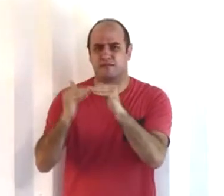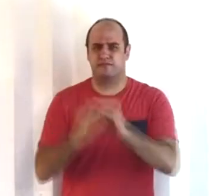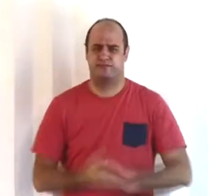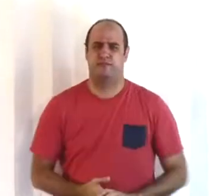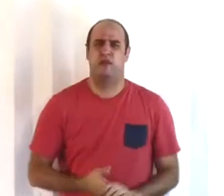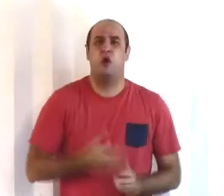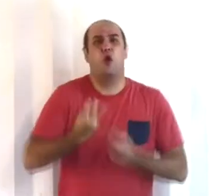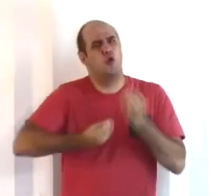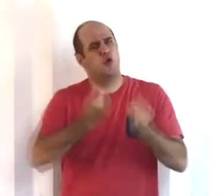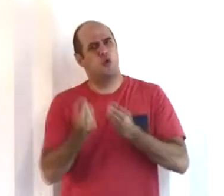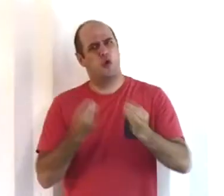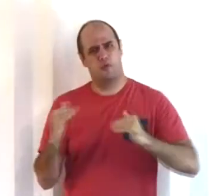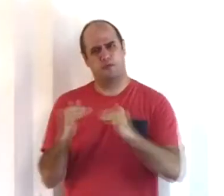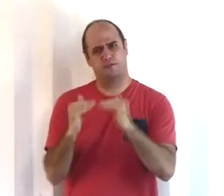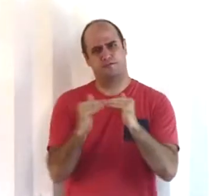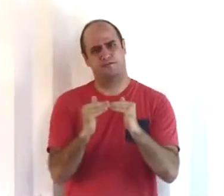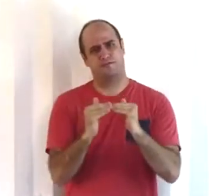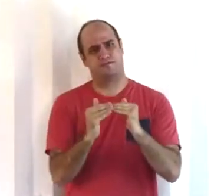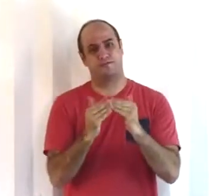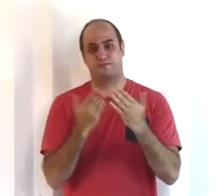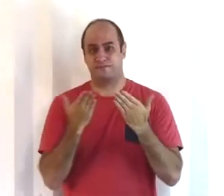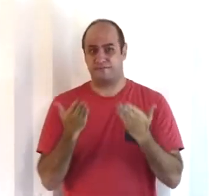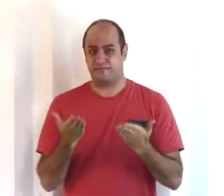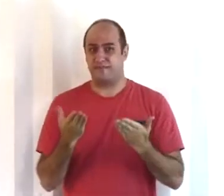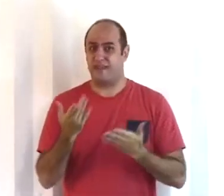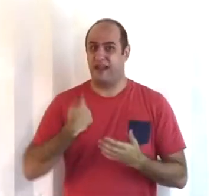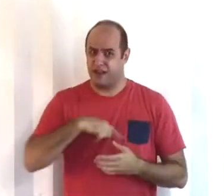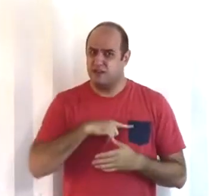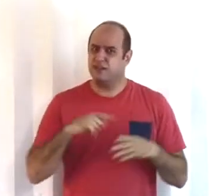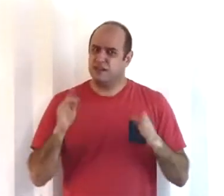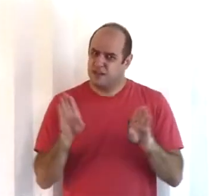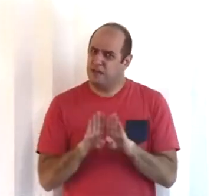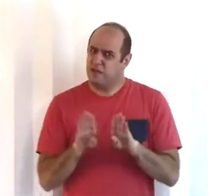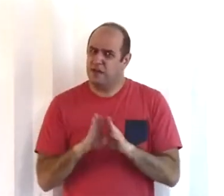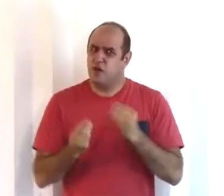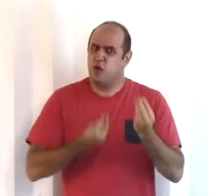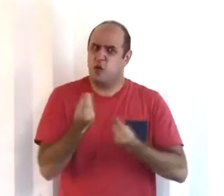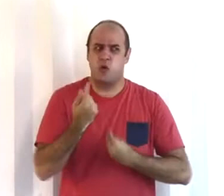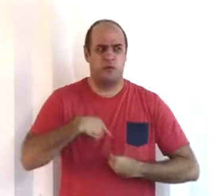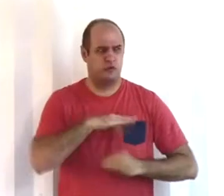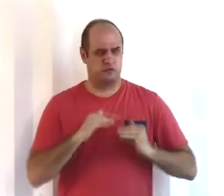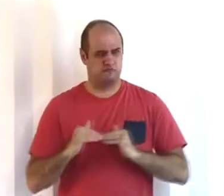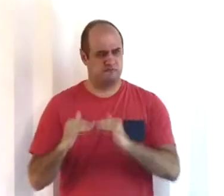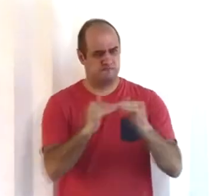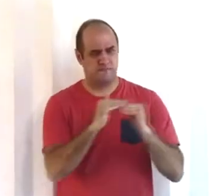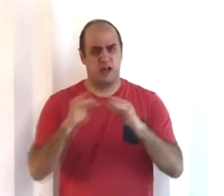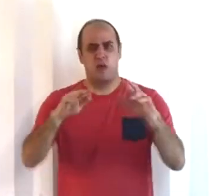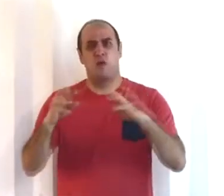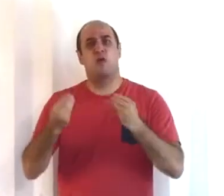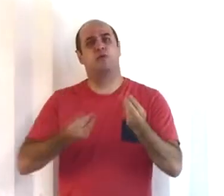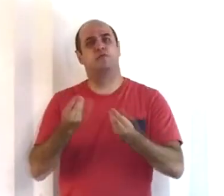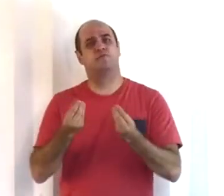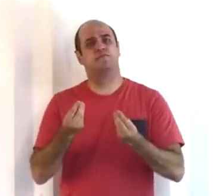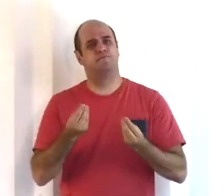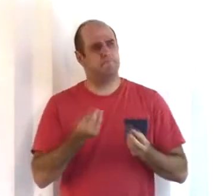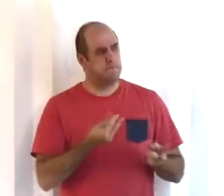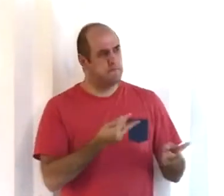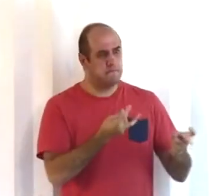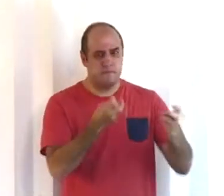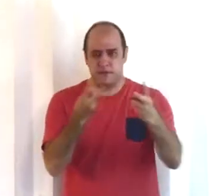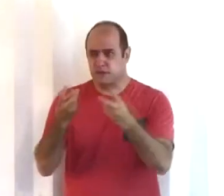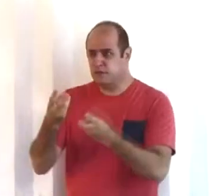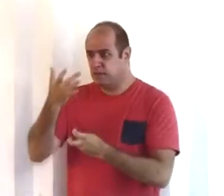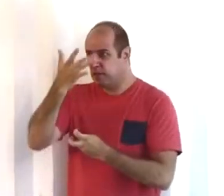a gente aceita o nosso próximo com os erros que ele tem, é quando a gente deixa de executá-lo com o